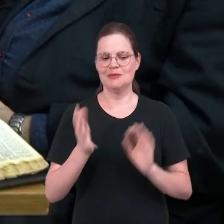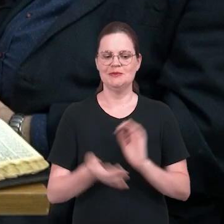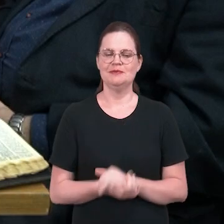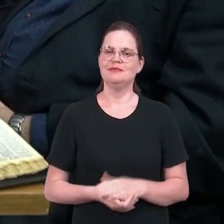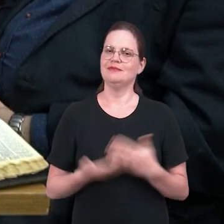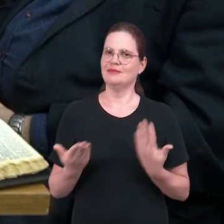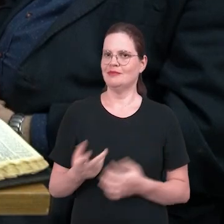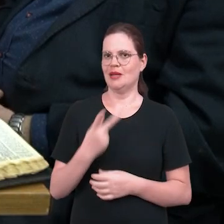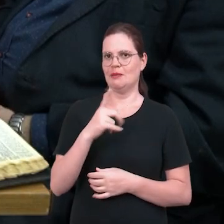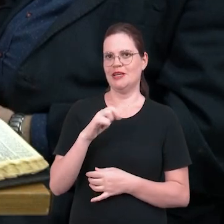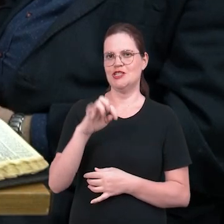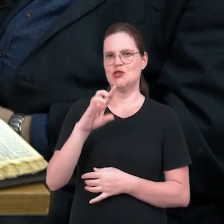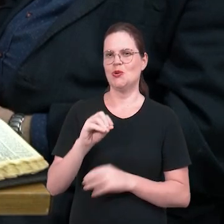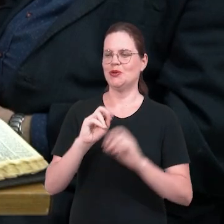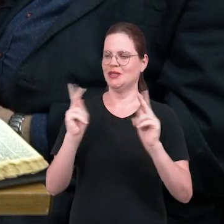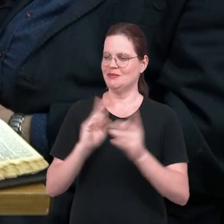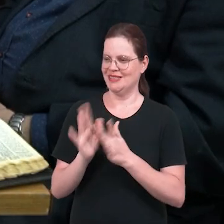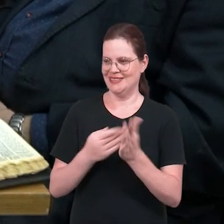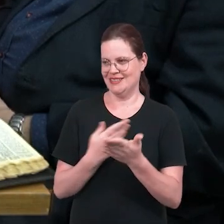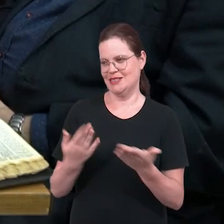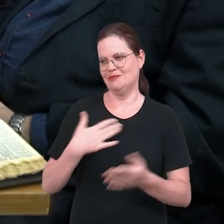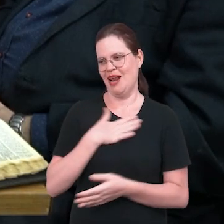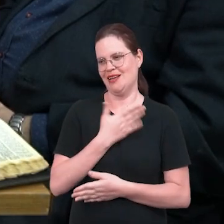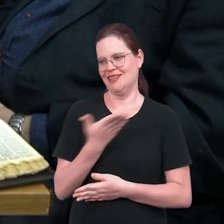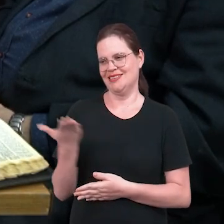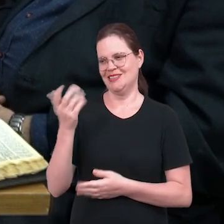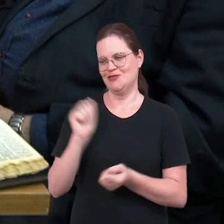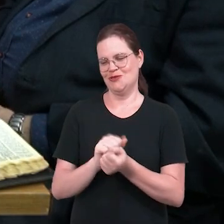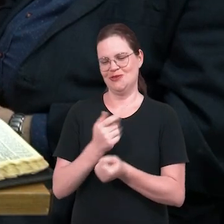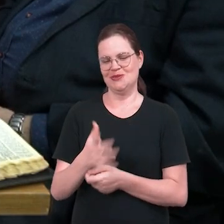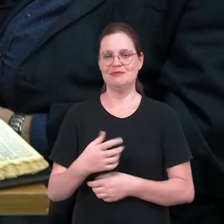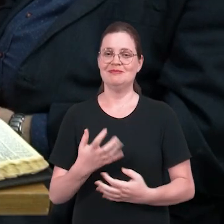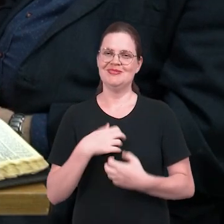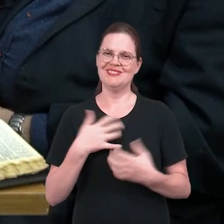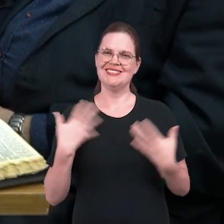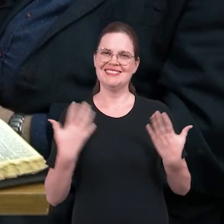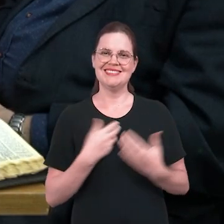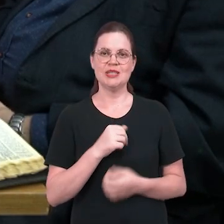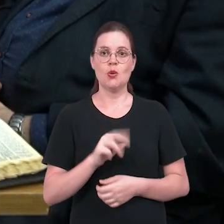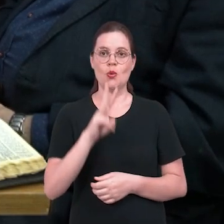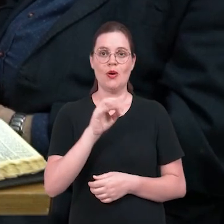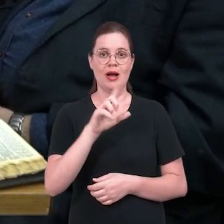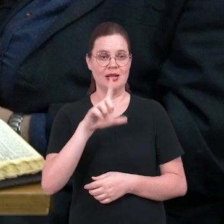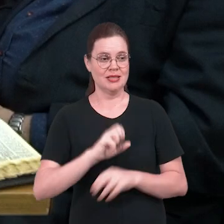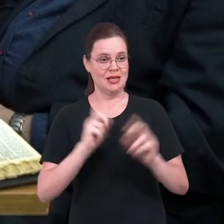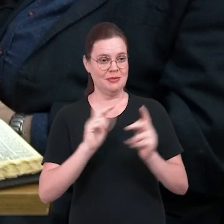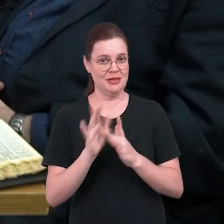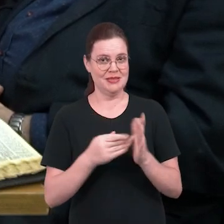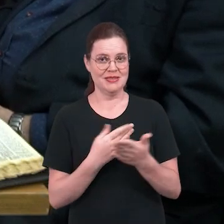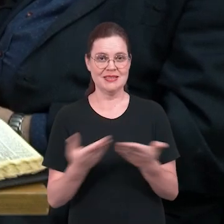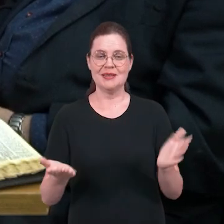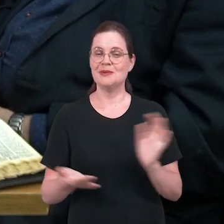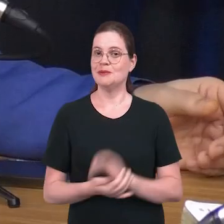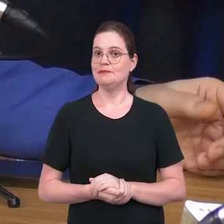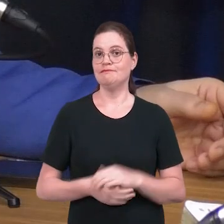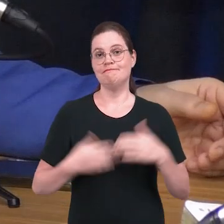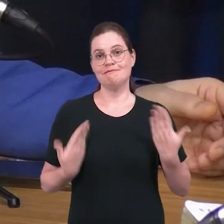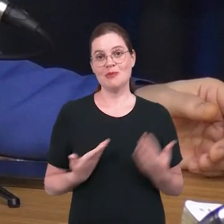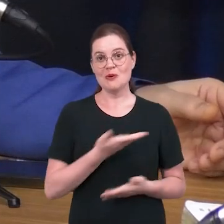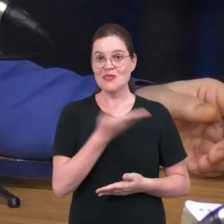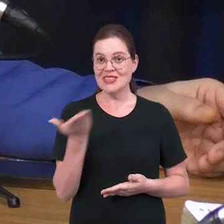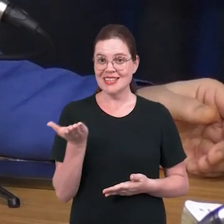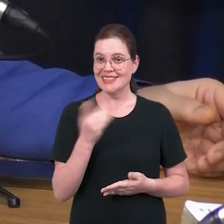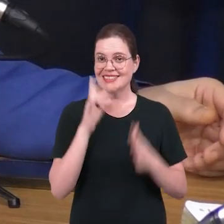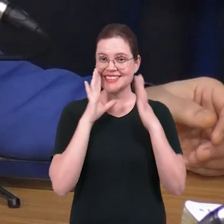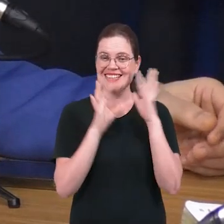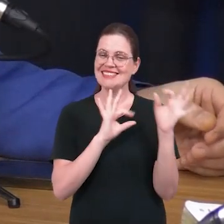meu querido Peixoto, Pai Senhor. Pai Senhor, prazer tê-lo aqui. Alegria toda minha, viu? Amém. Wallace, Pai Senhor, querido. Senhor Josias. Para